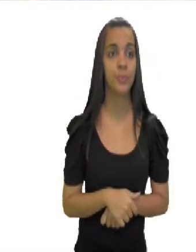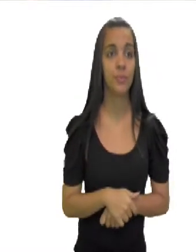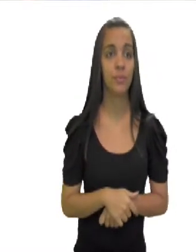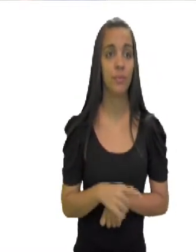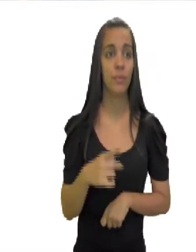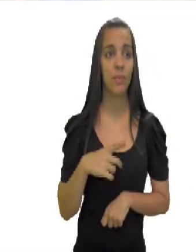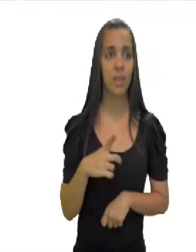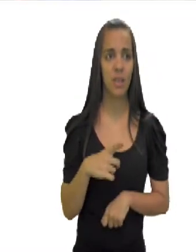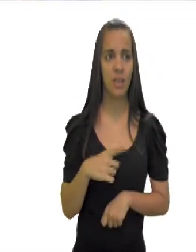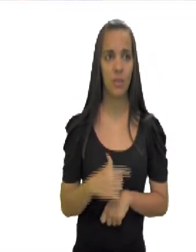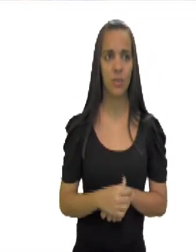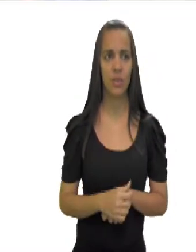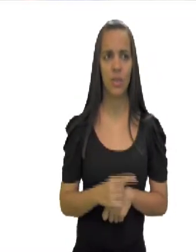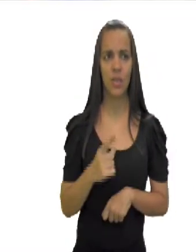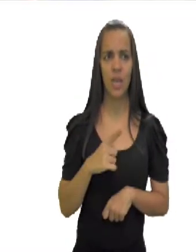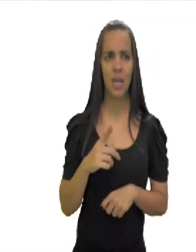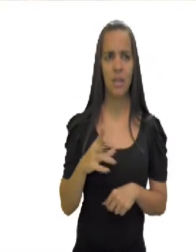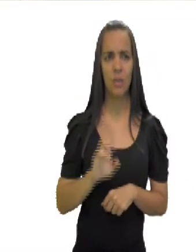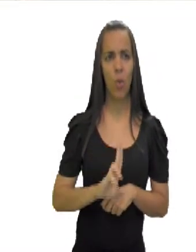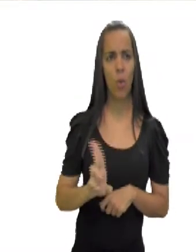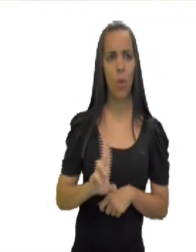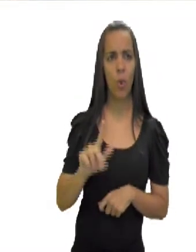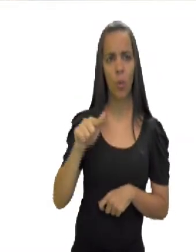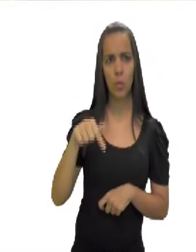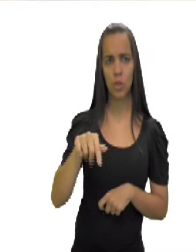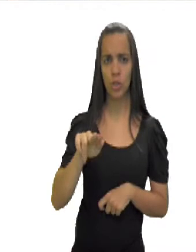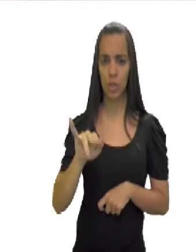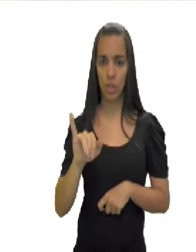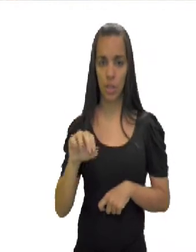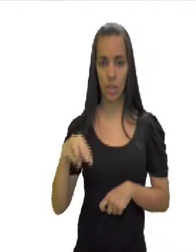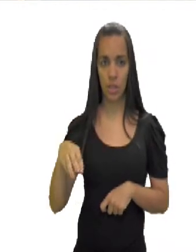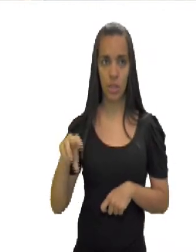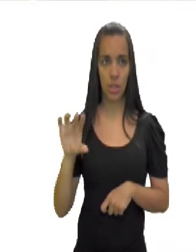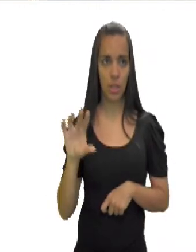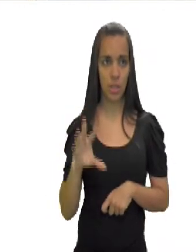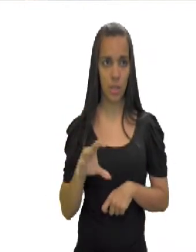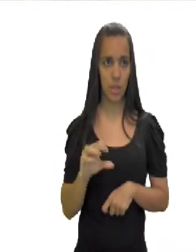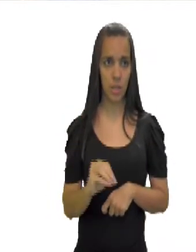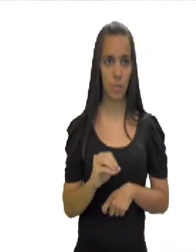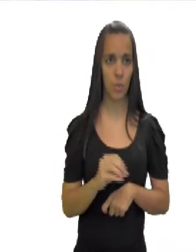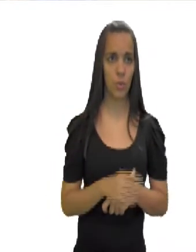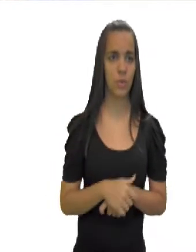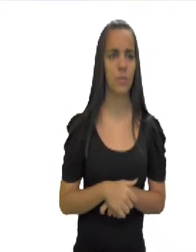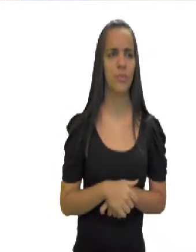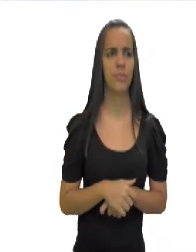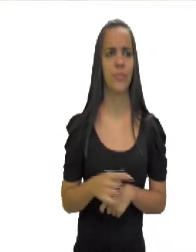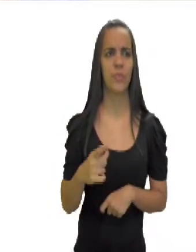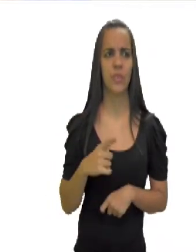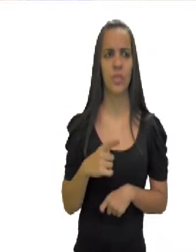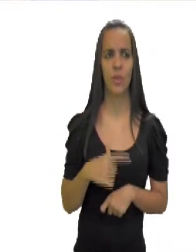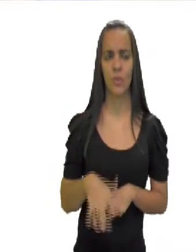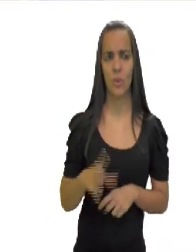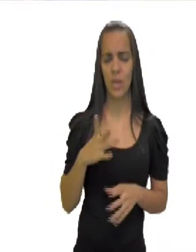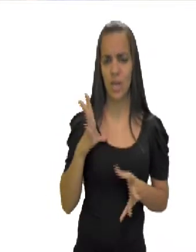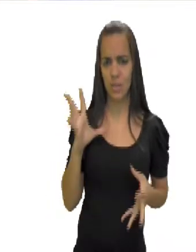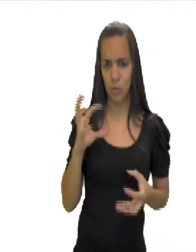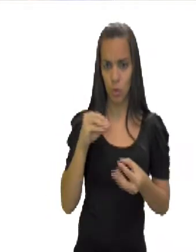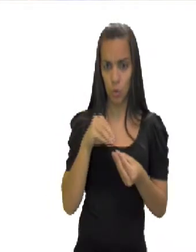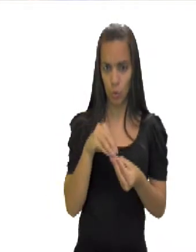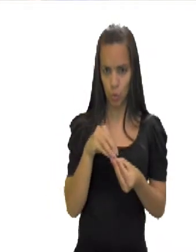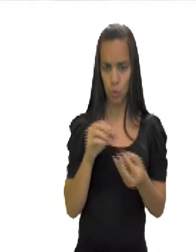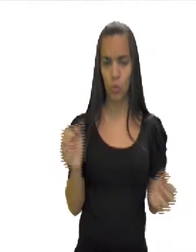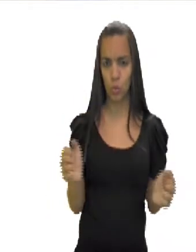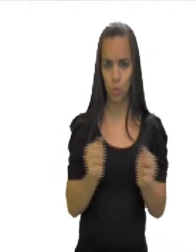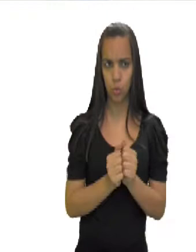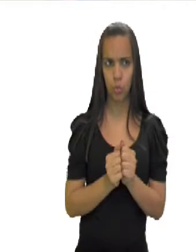chamado de quimo. Observe na imagem o estômago e o estômago com o suco